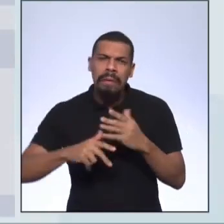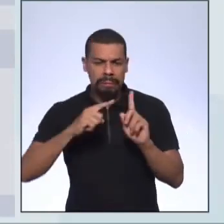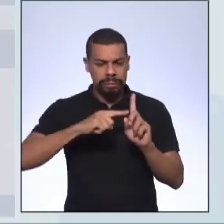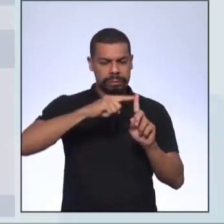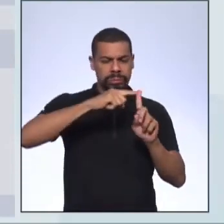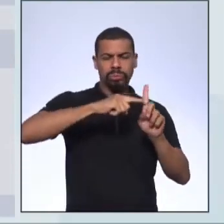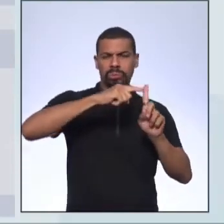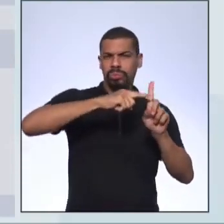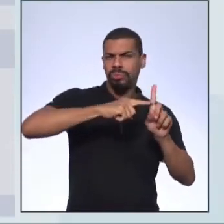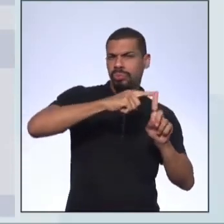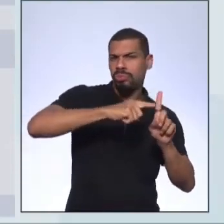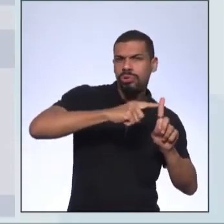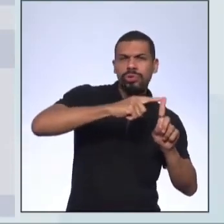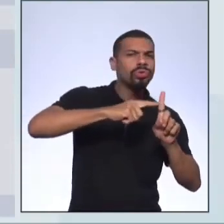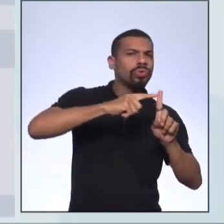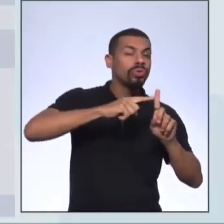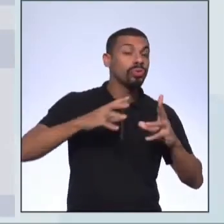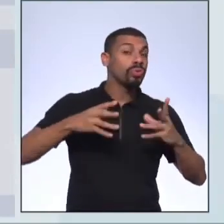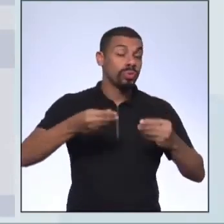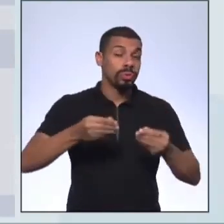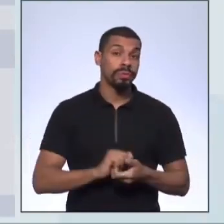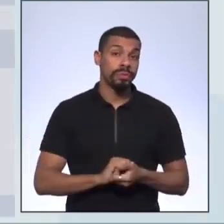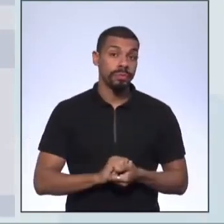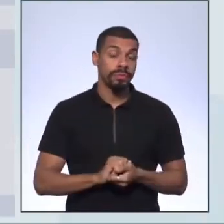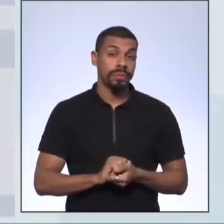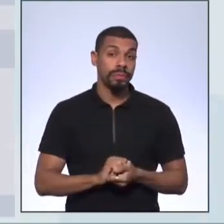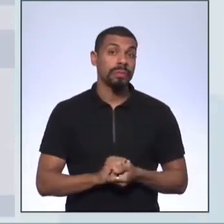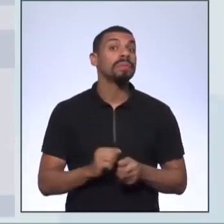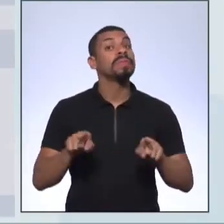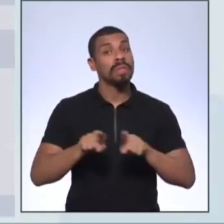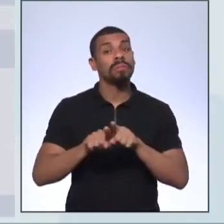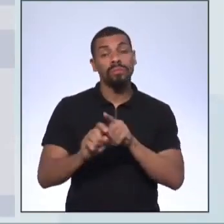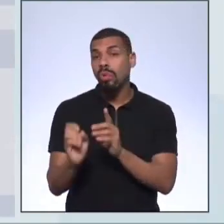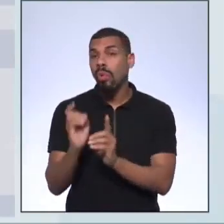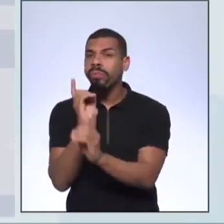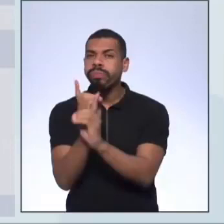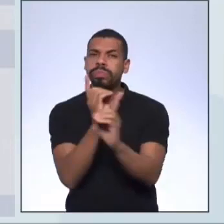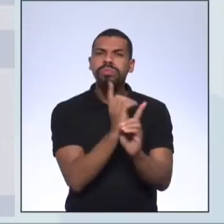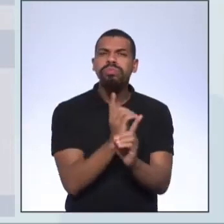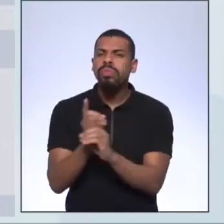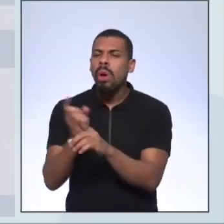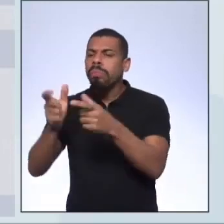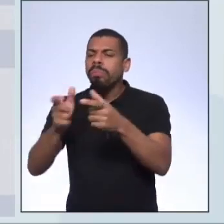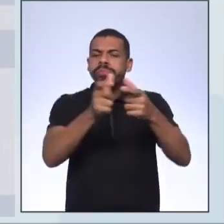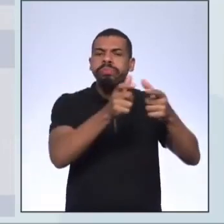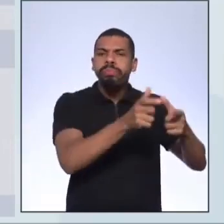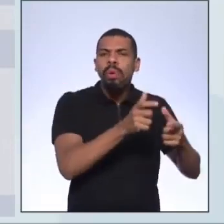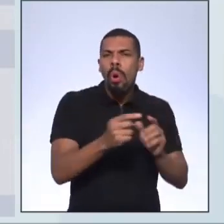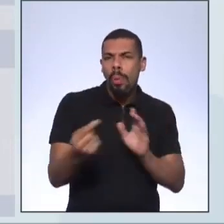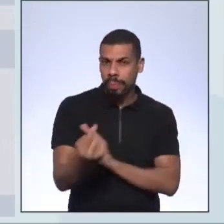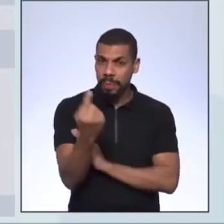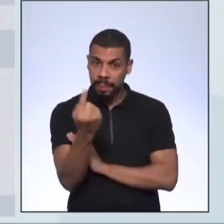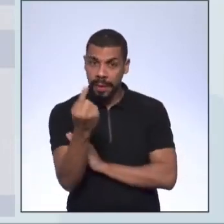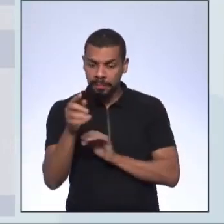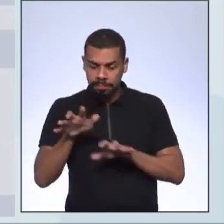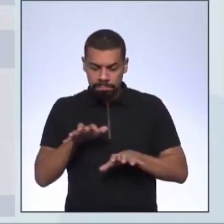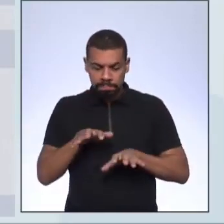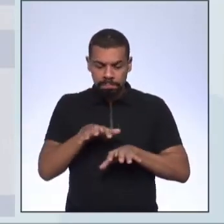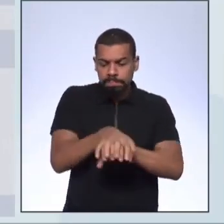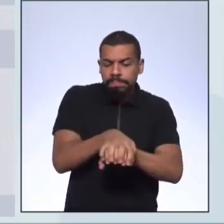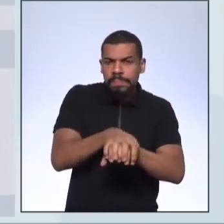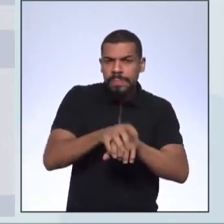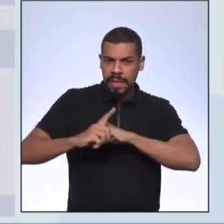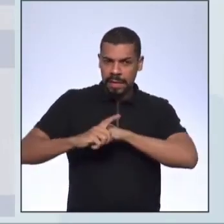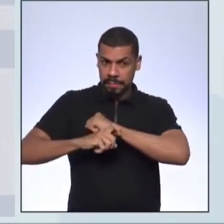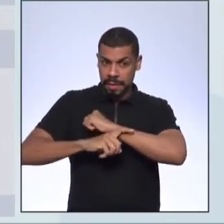de salinidade, e também encontrada hoje em dia em outros locais. Tá? Então, no grupo Monera, a gente tem as